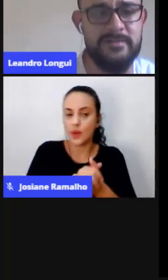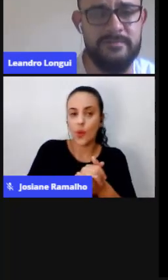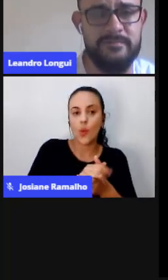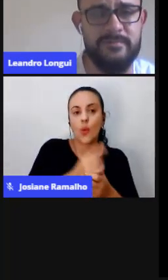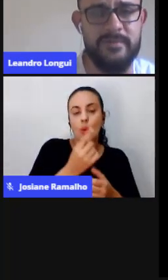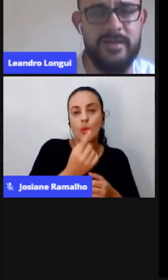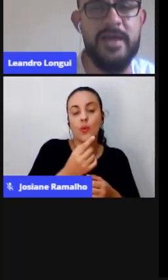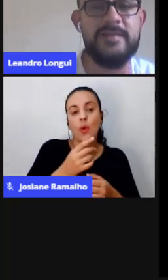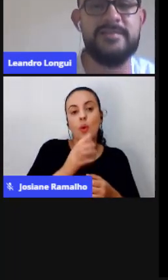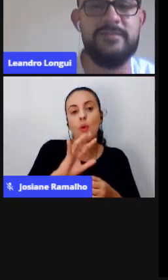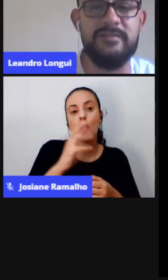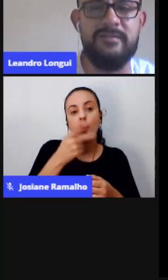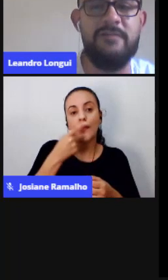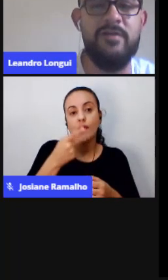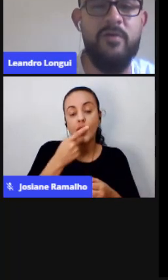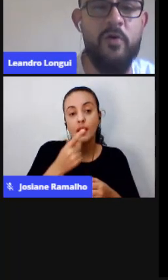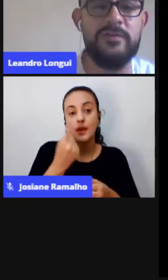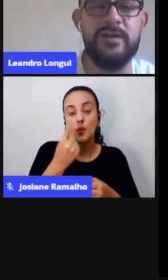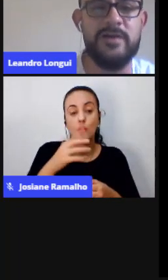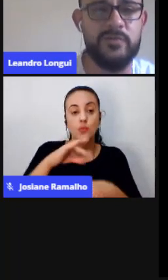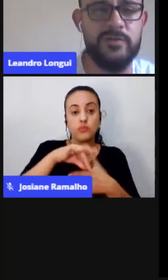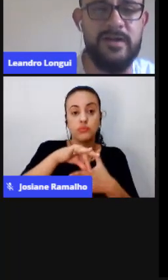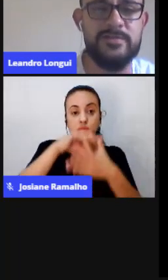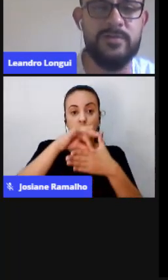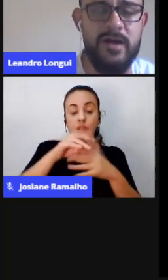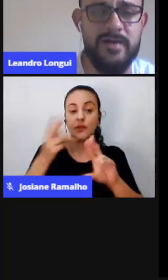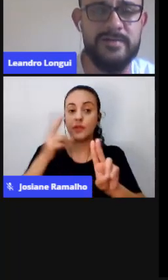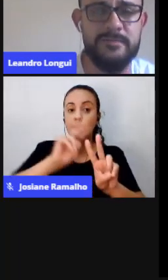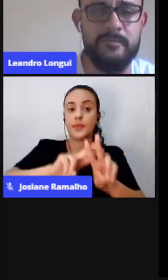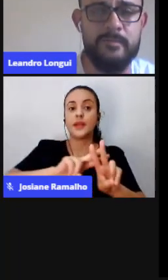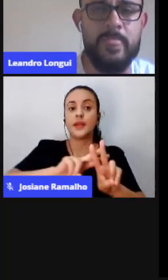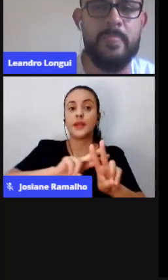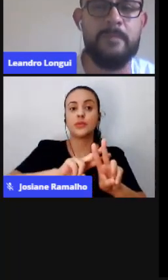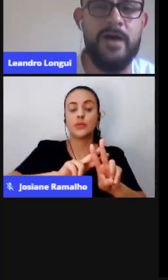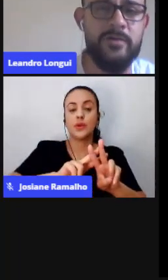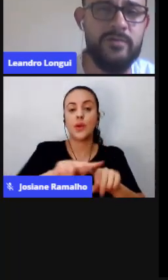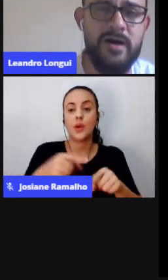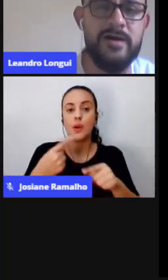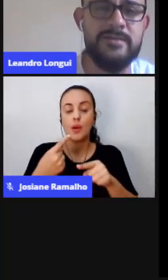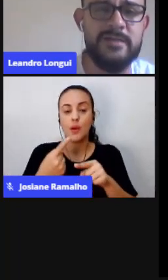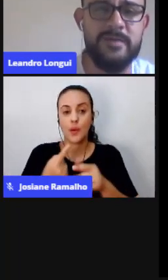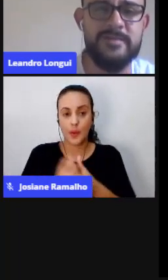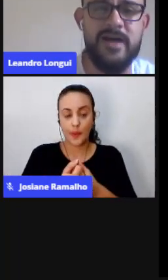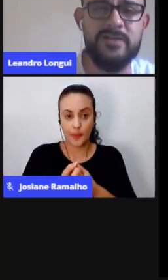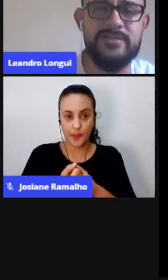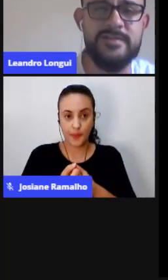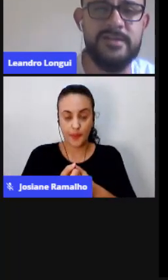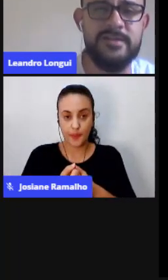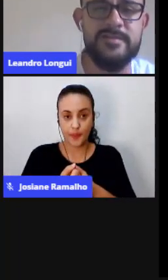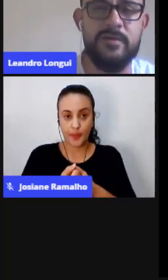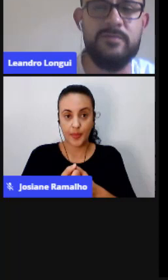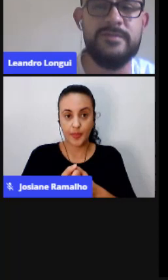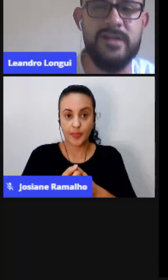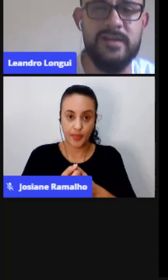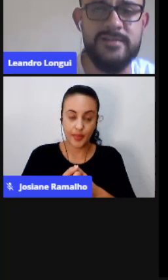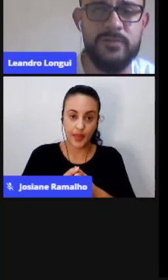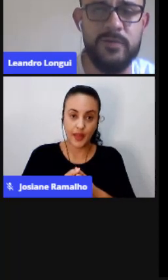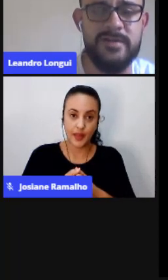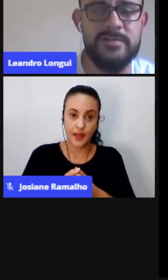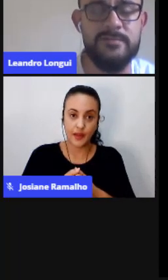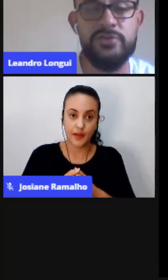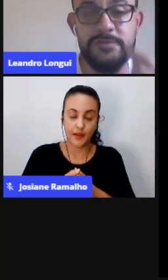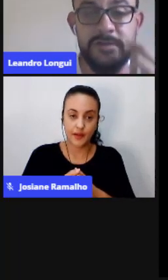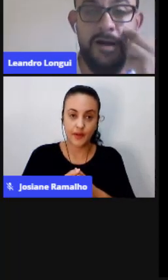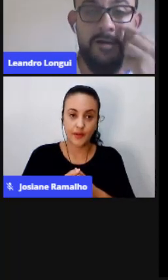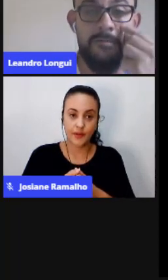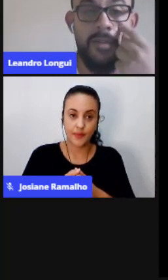foi presa, que se levantava contra as autoridades locais. Aí, no caso, as passagens a seguir são